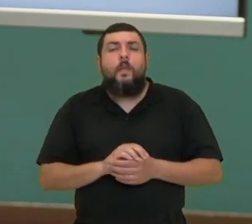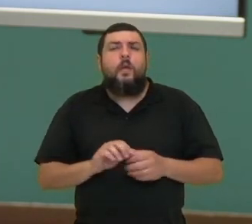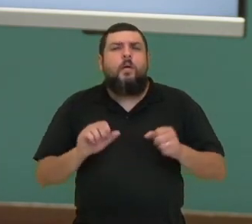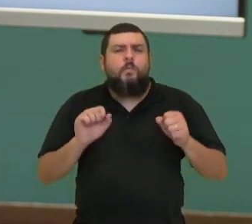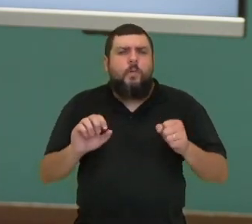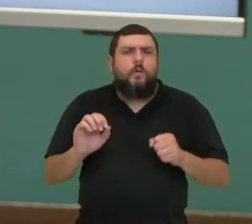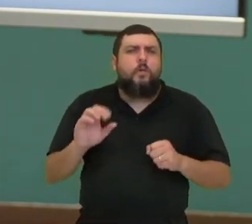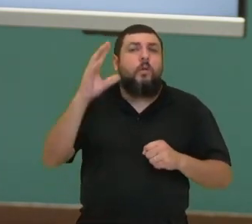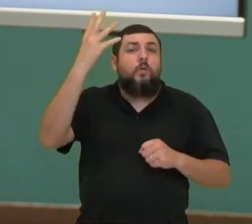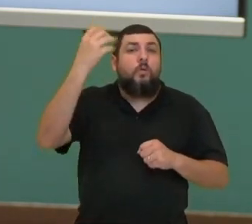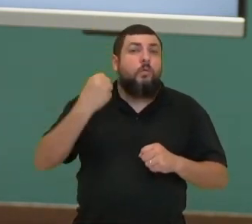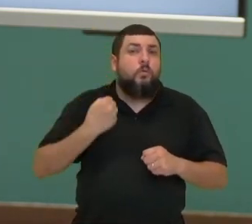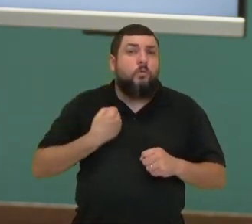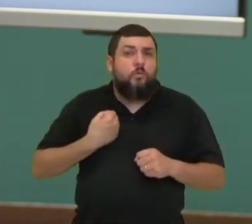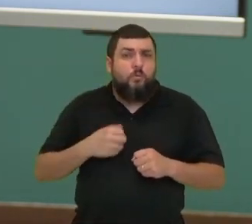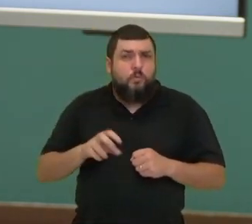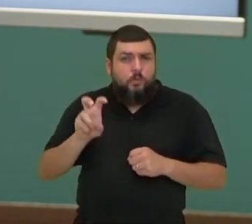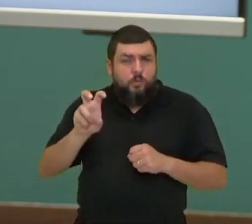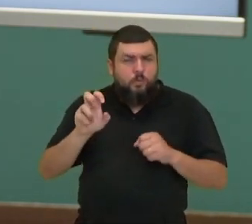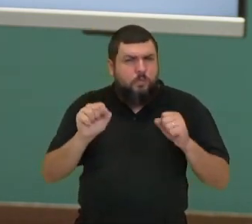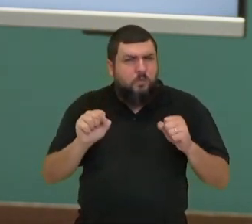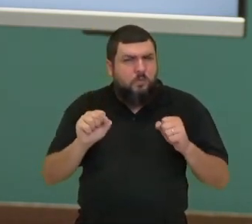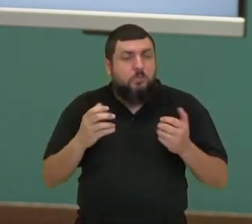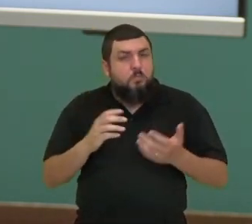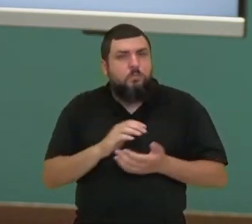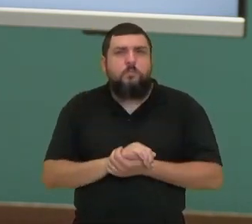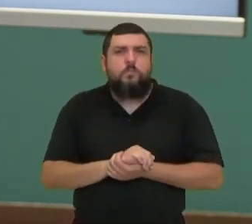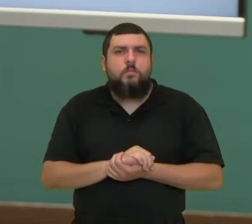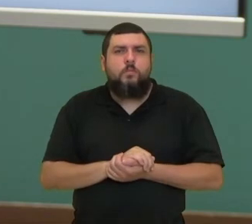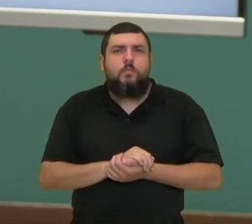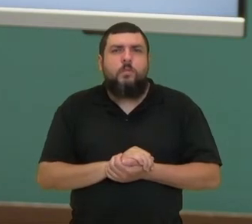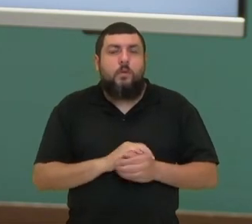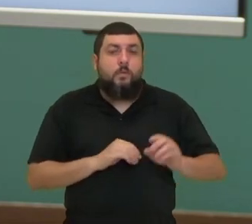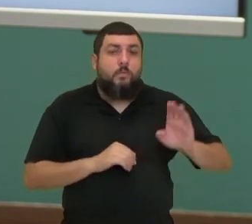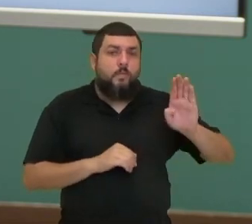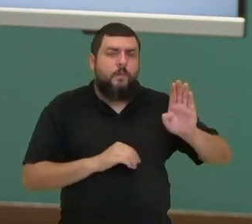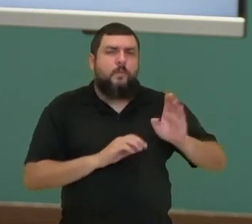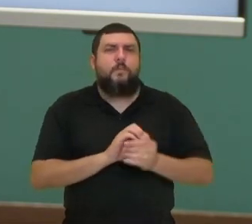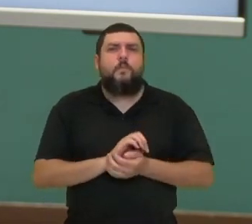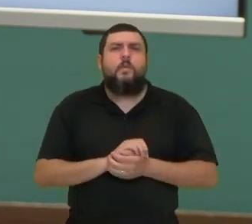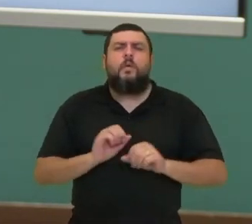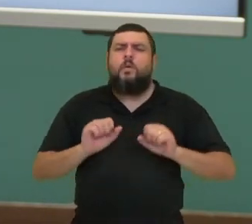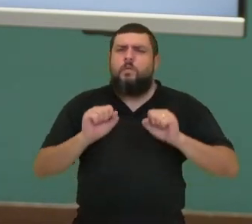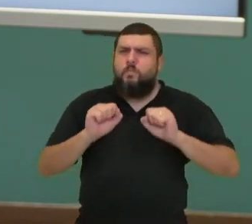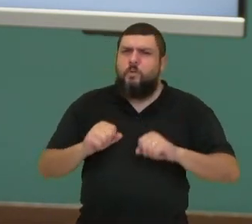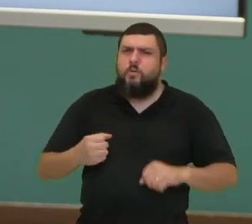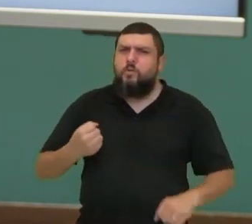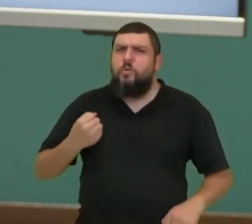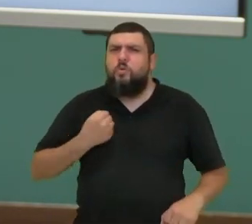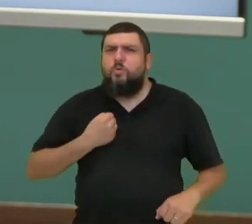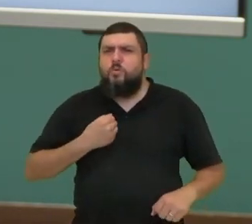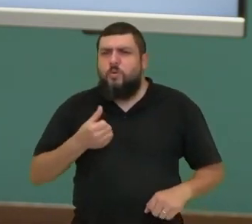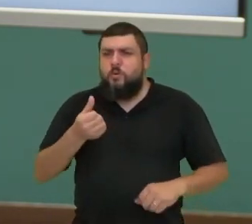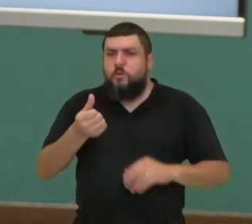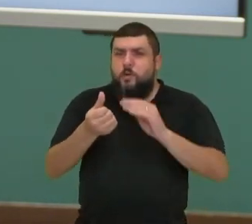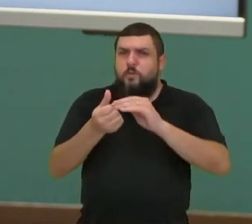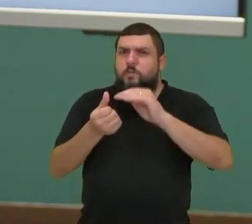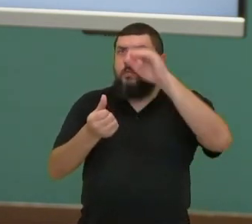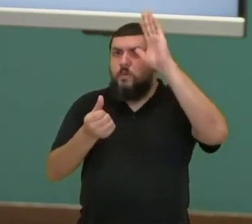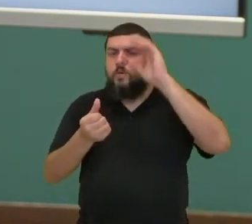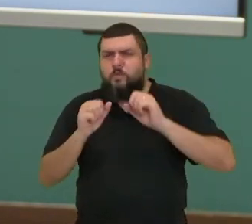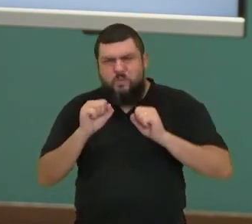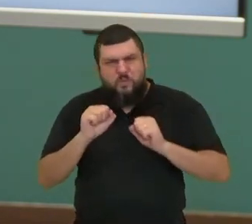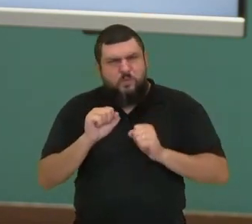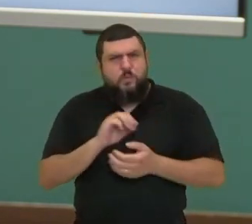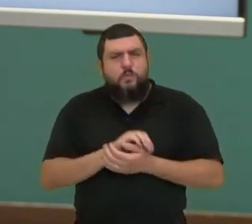número 5? Letra B, pode ocorrer a face com um número maior que 6? Letra